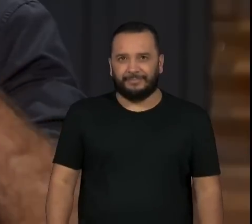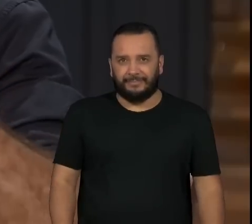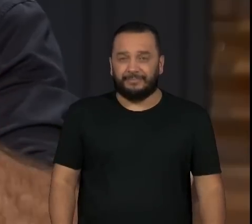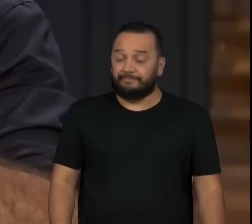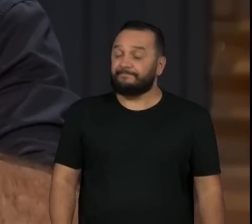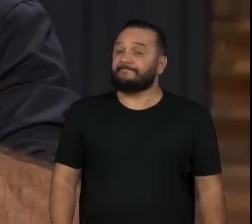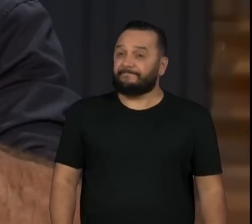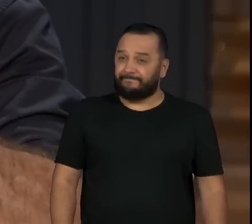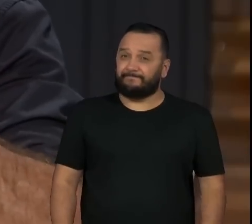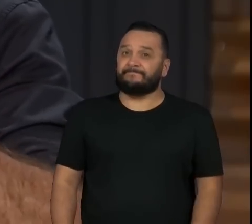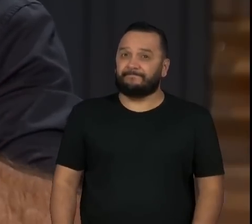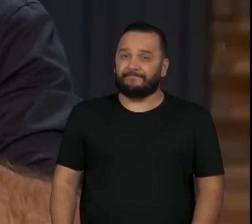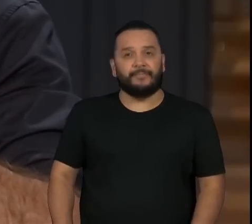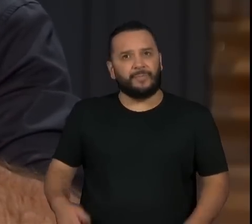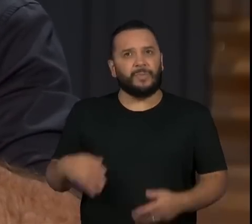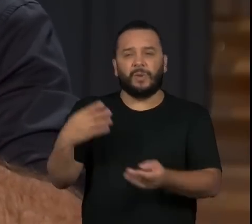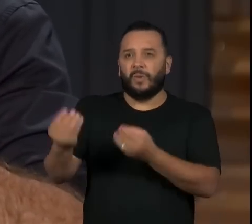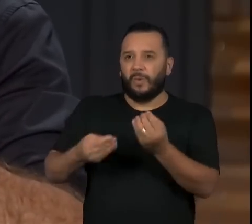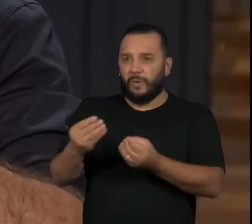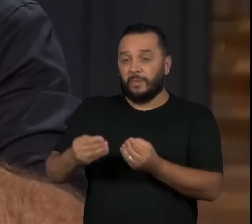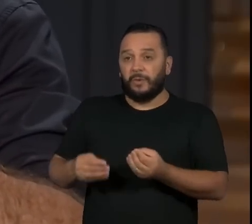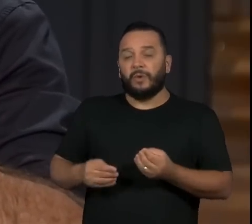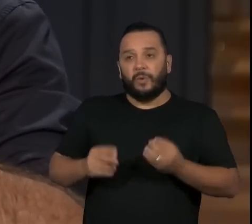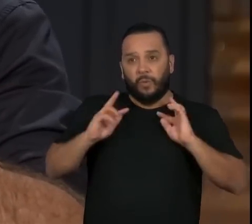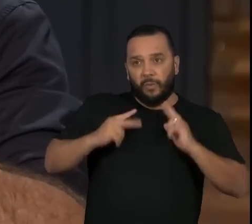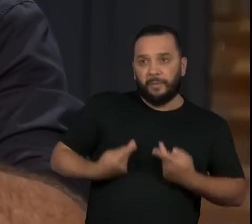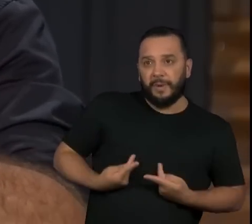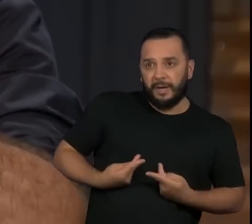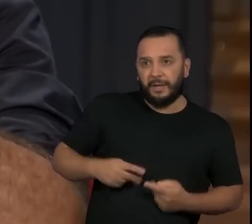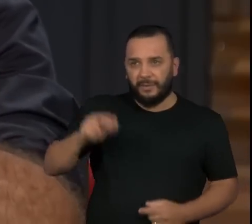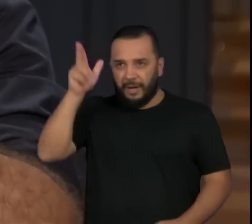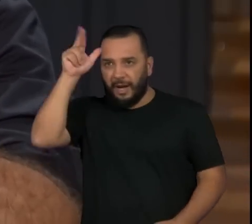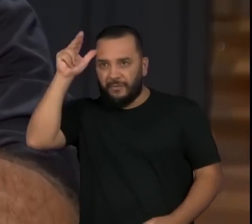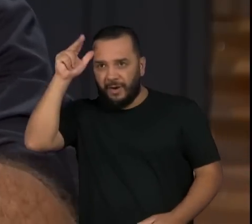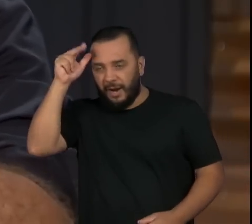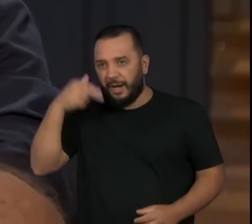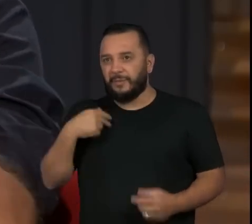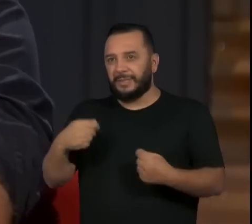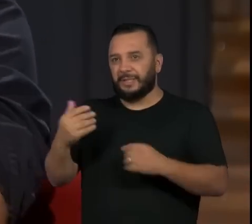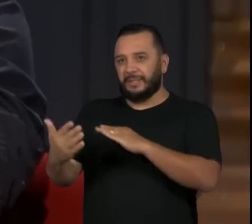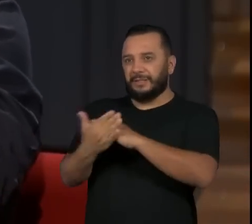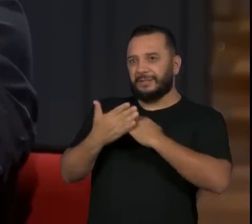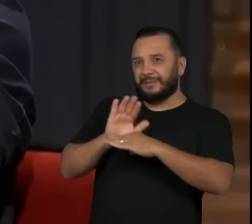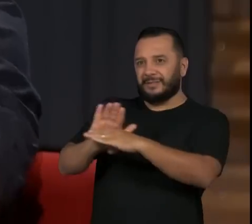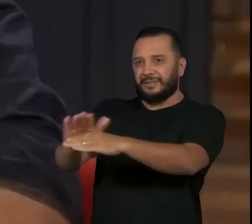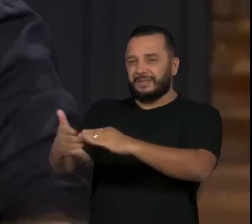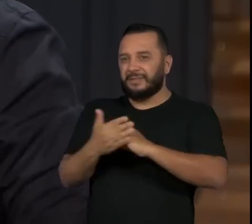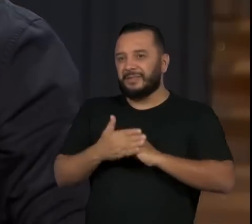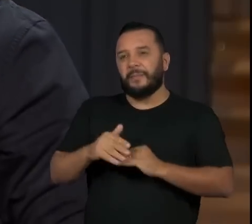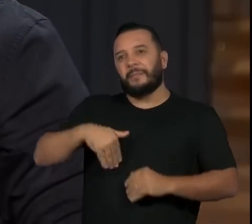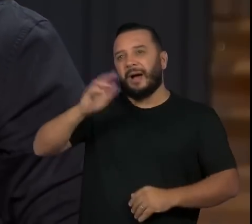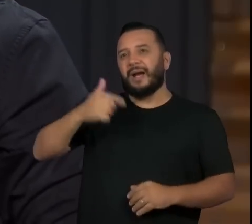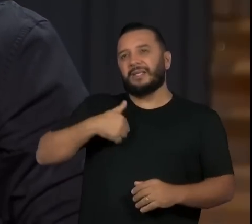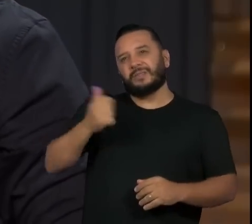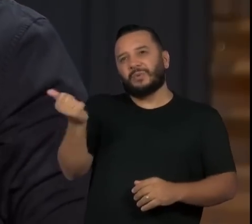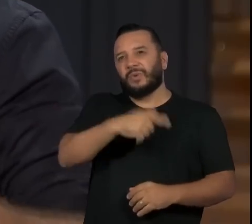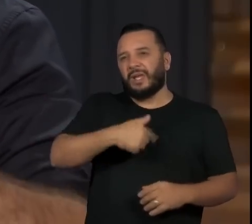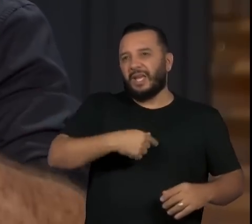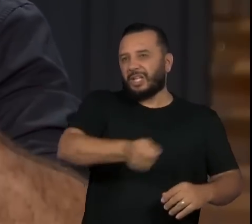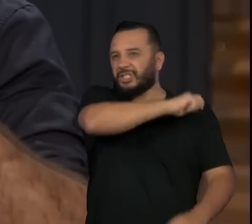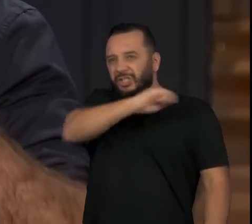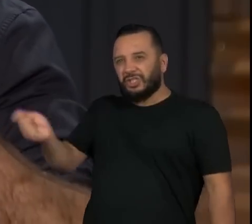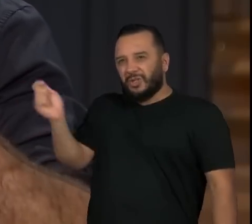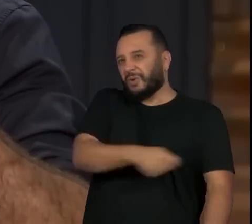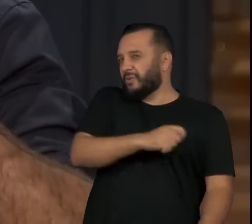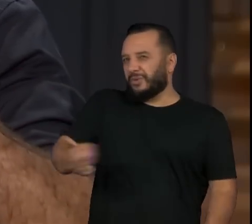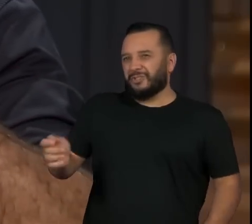A relação de cooperação entre homem e cavalo é muito mais efetiva do que a relação chicote e domínio com o cavalo. E